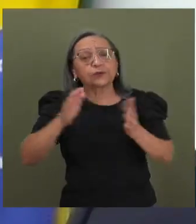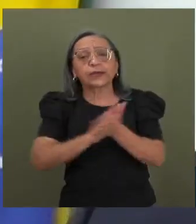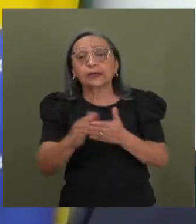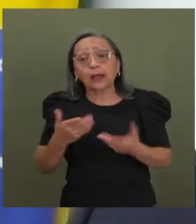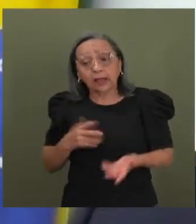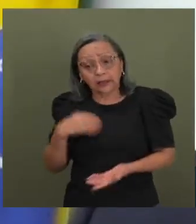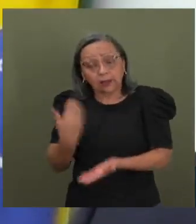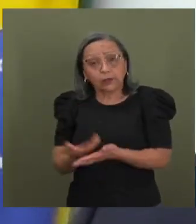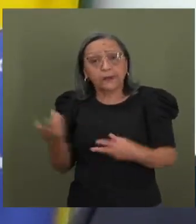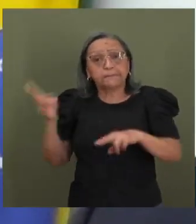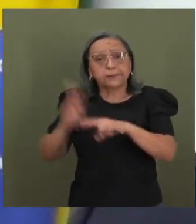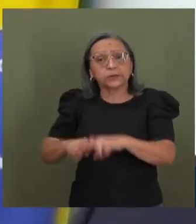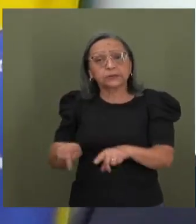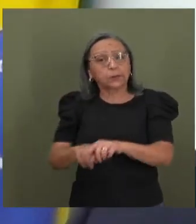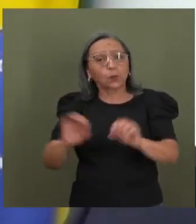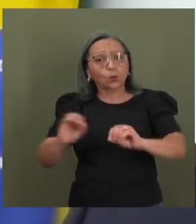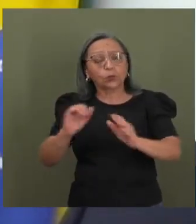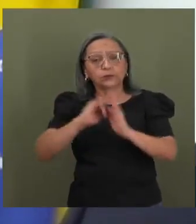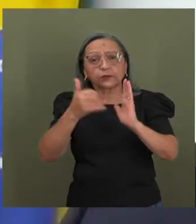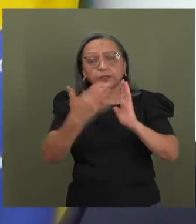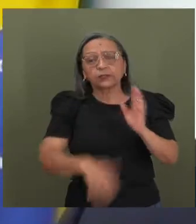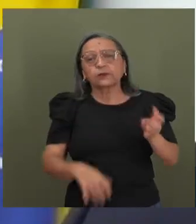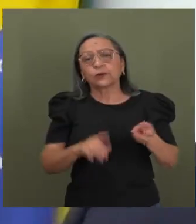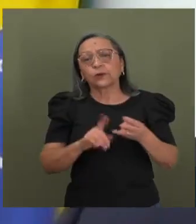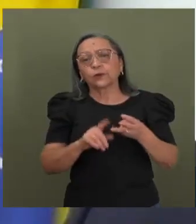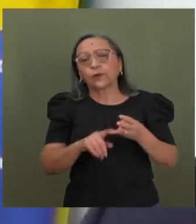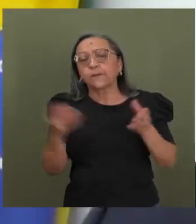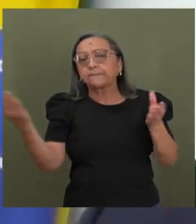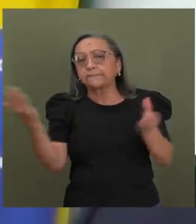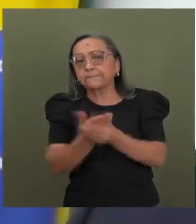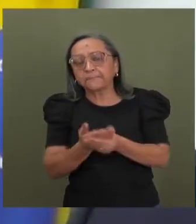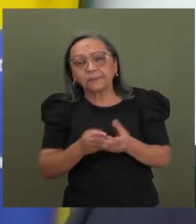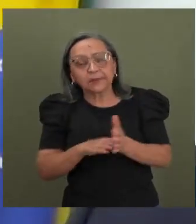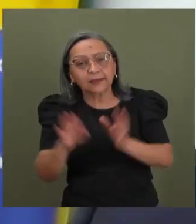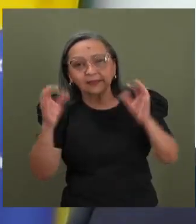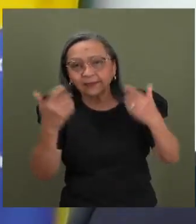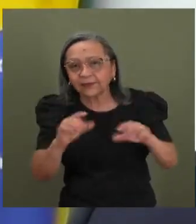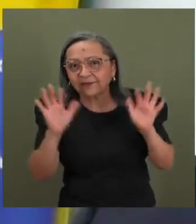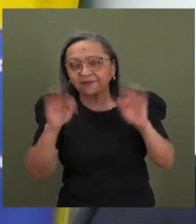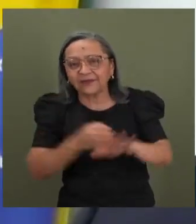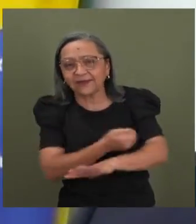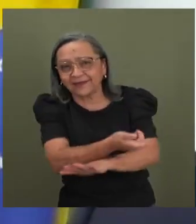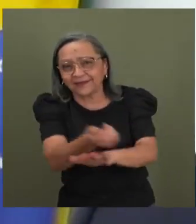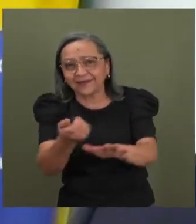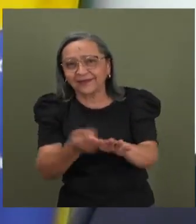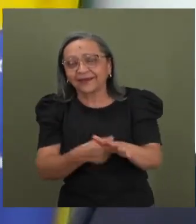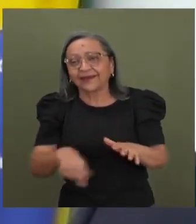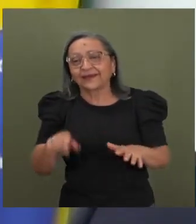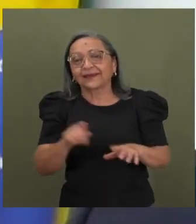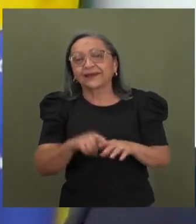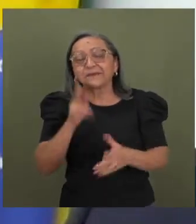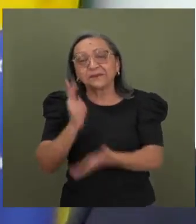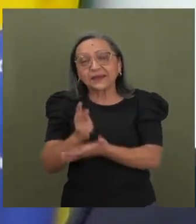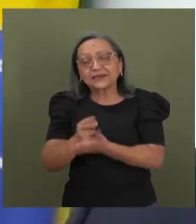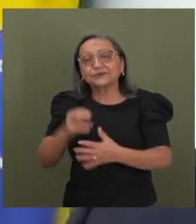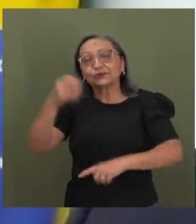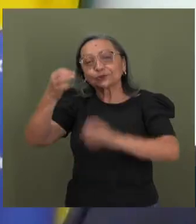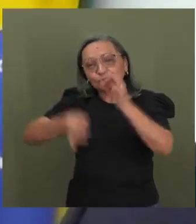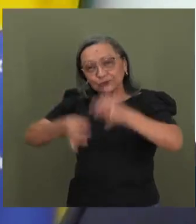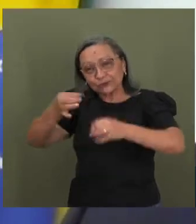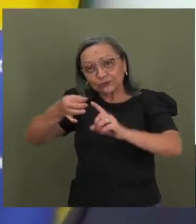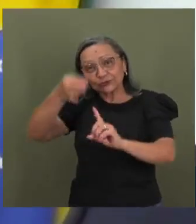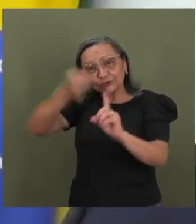nenhuma justificativa, o inquérito sem fim das fake news, né, que o mesmo juiz é o